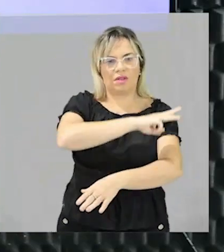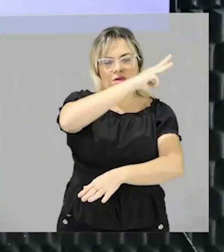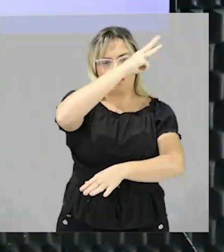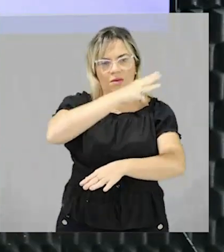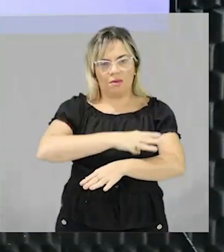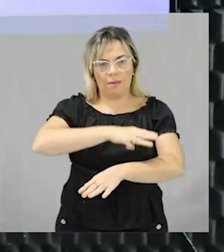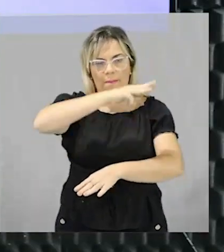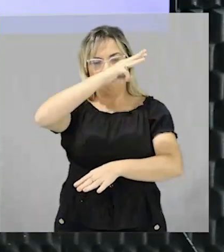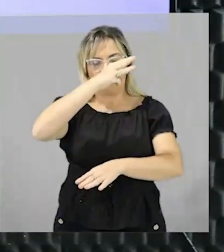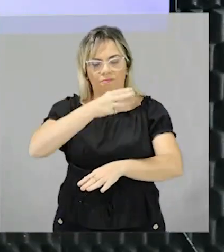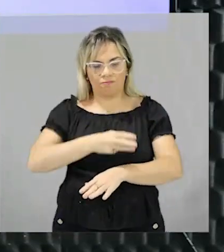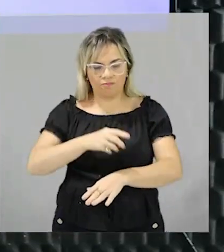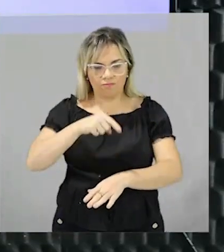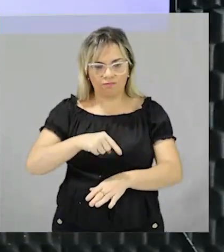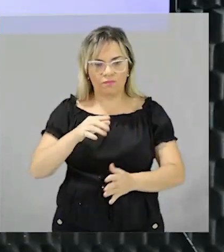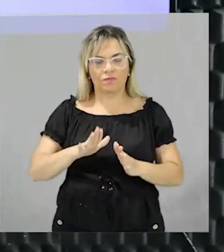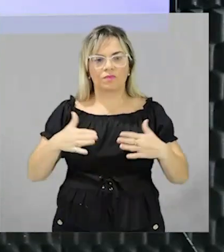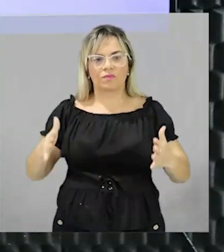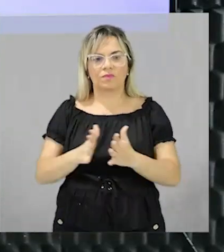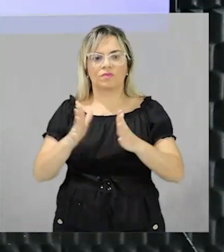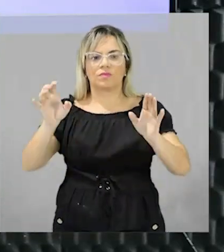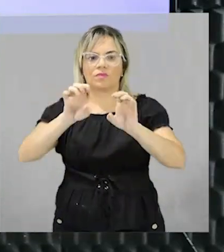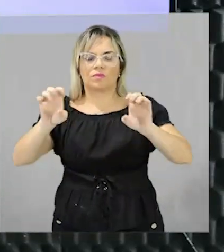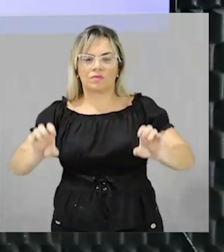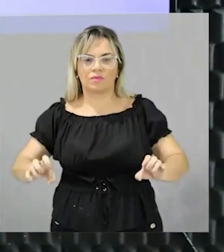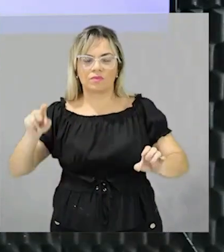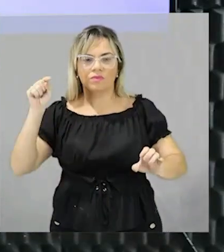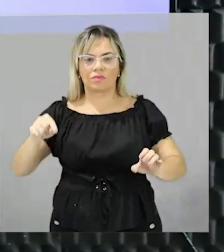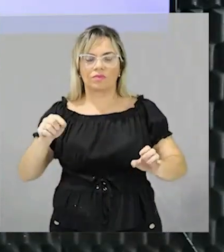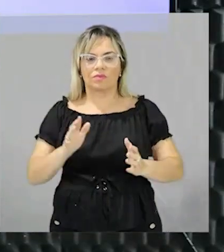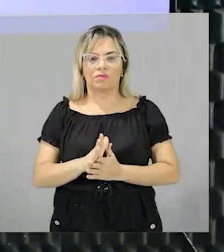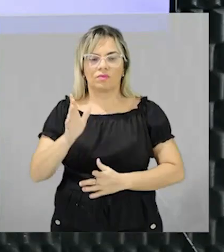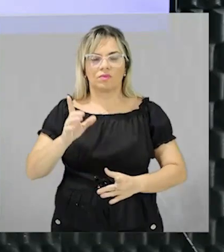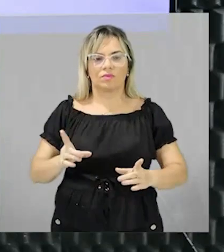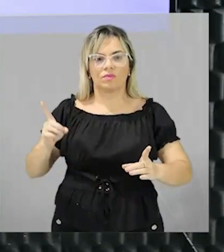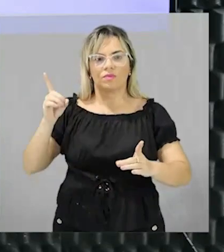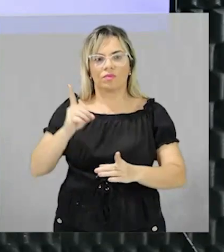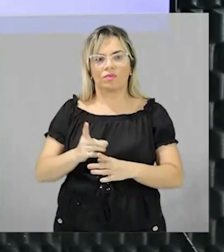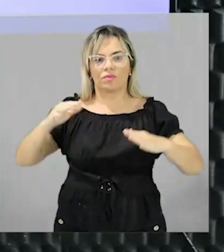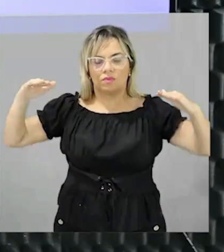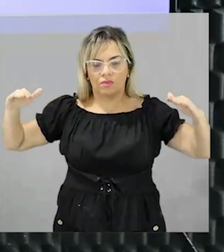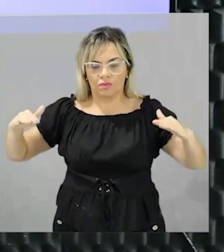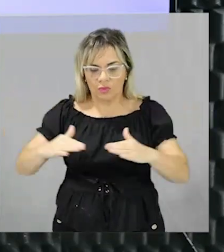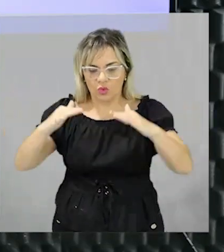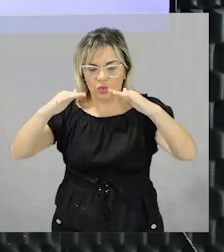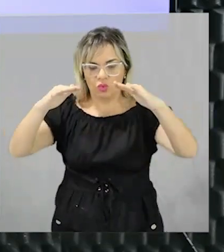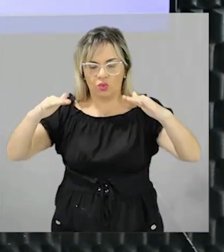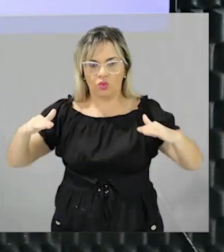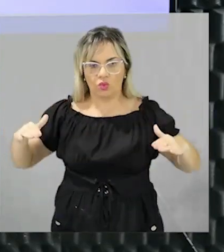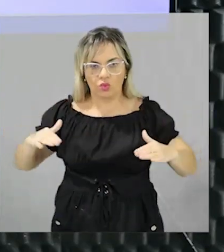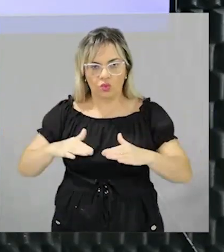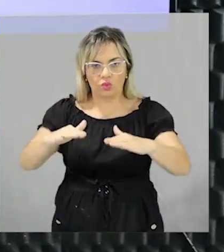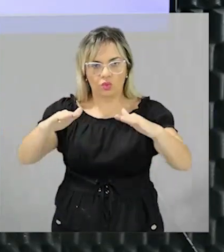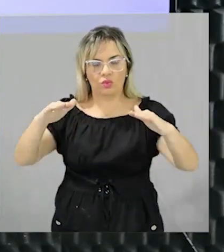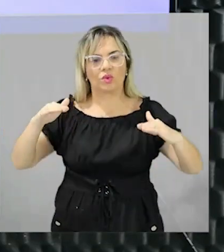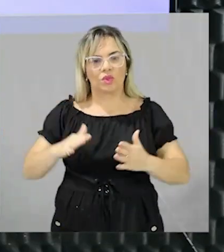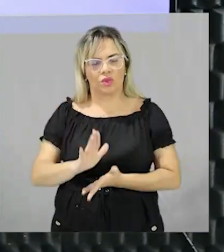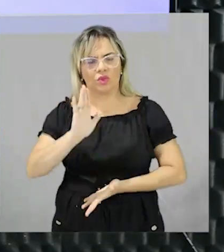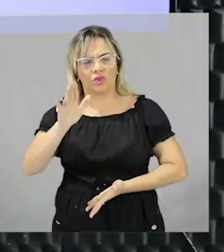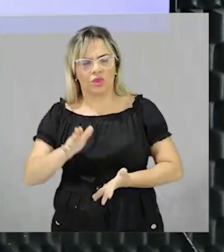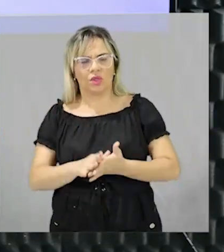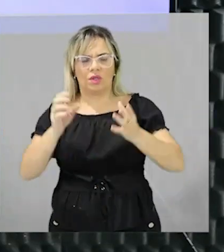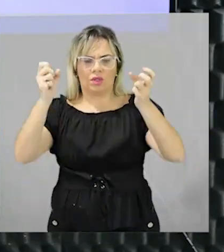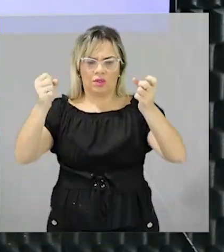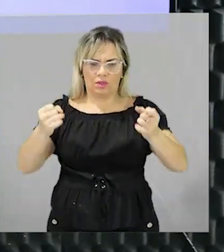mais elevadas. É uma estrutura geológica formada através do encontro de placas tectônicas. Já falamos uma aula sobre isso,